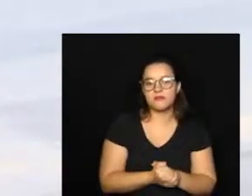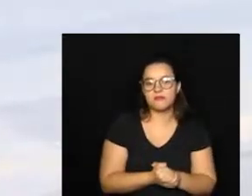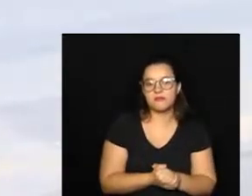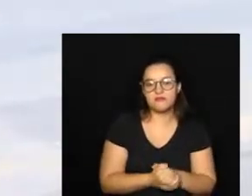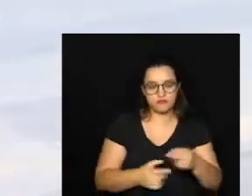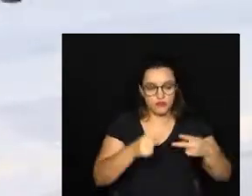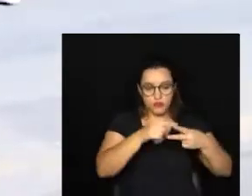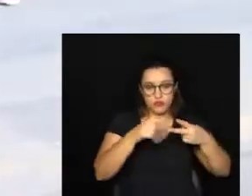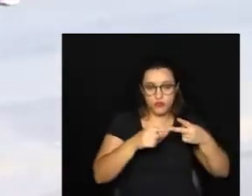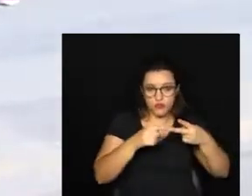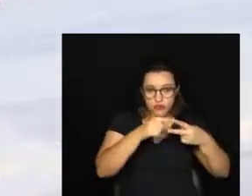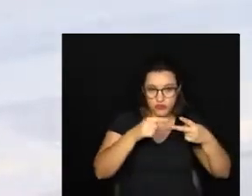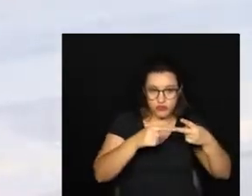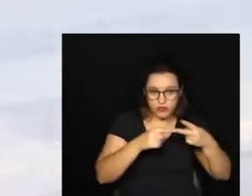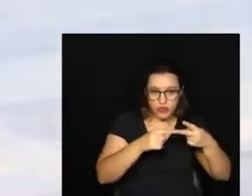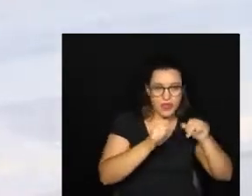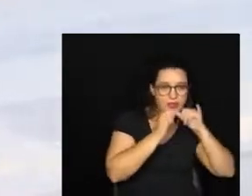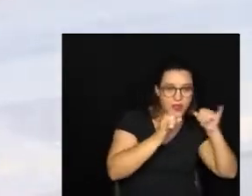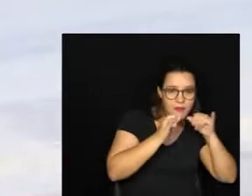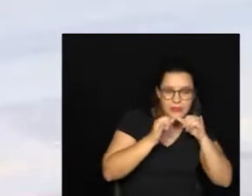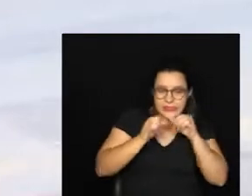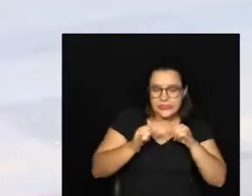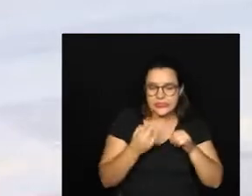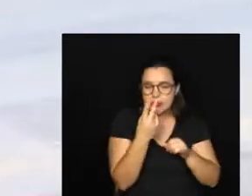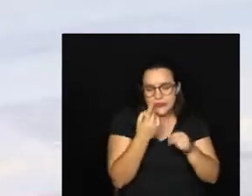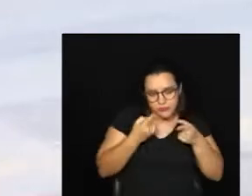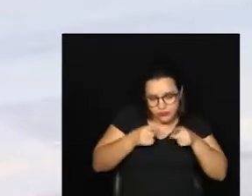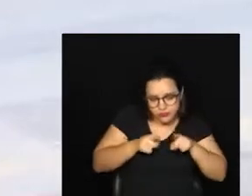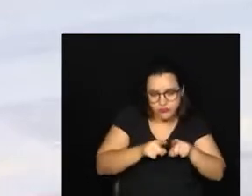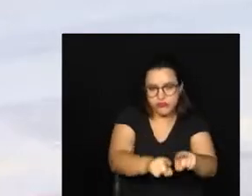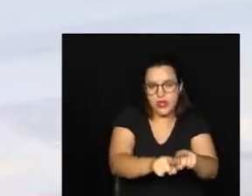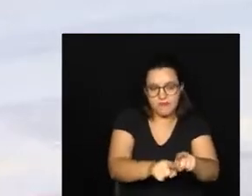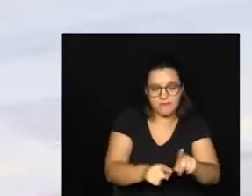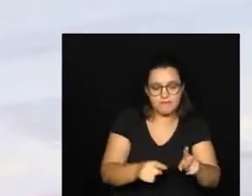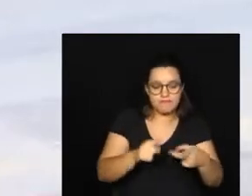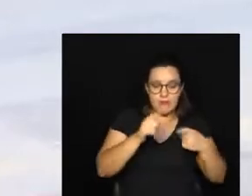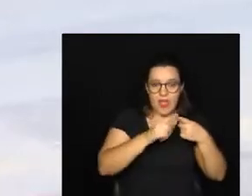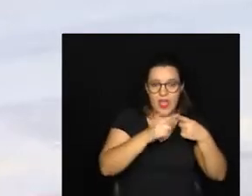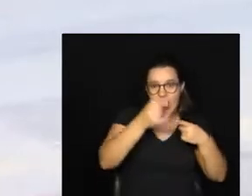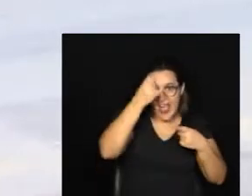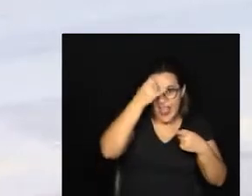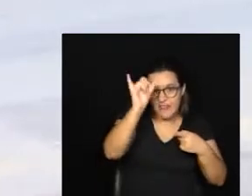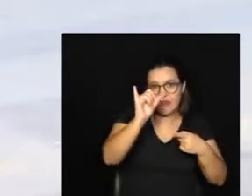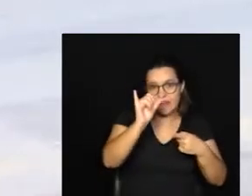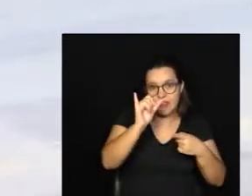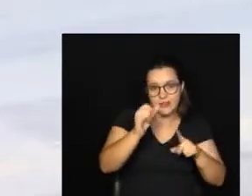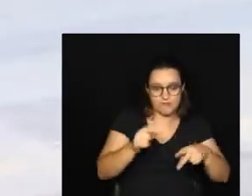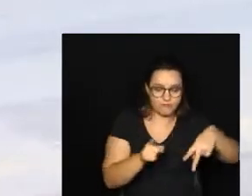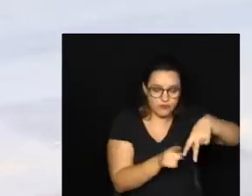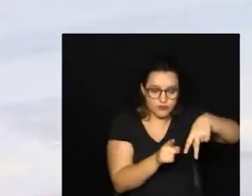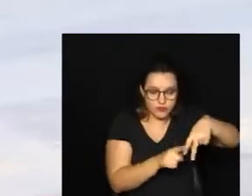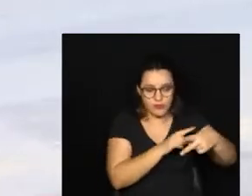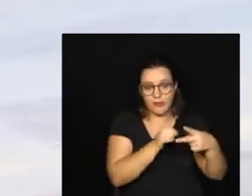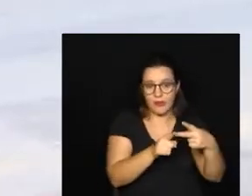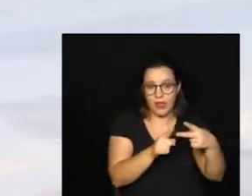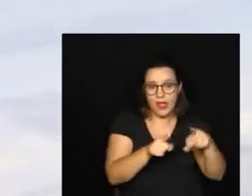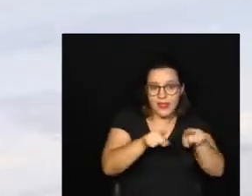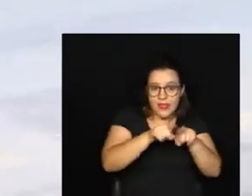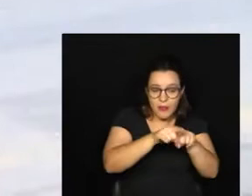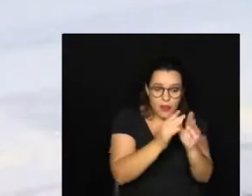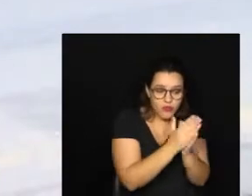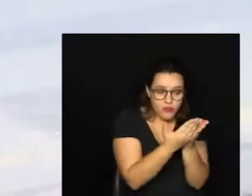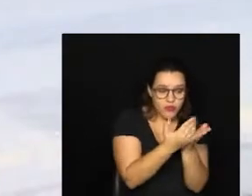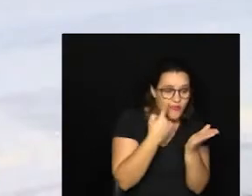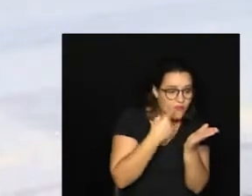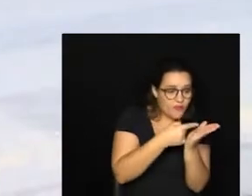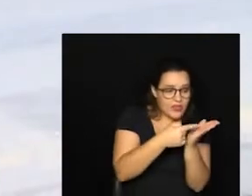campanhas que andam juntas. A campanha contra a polio e multivacinação de atualização de carteira de